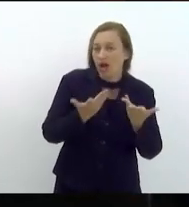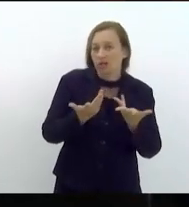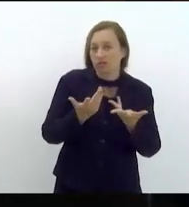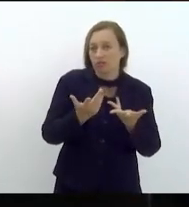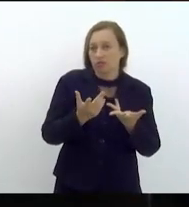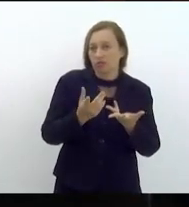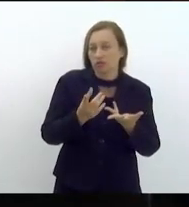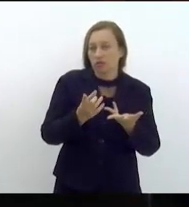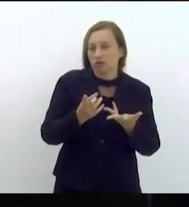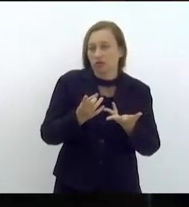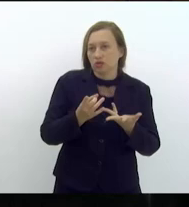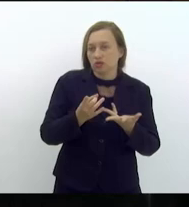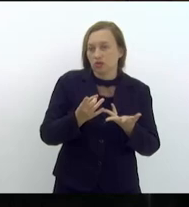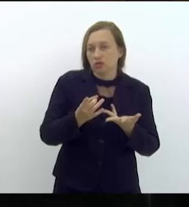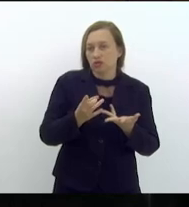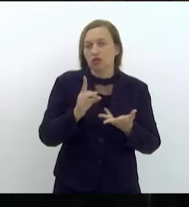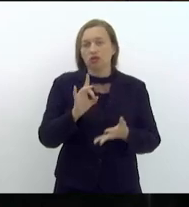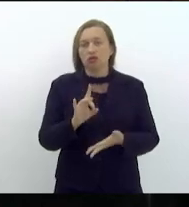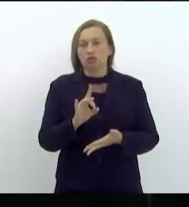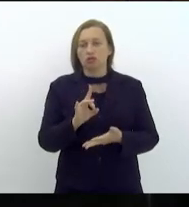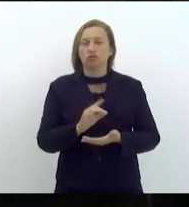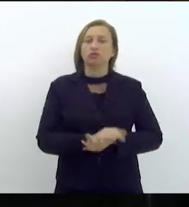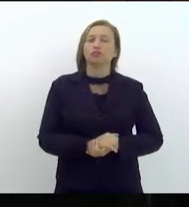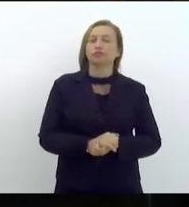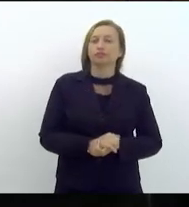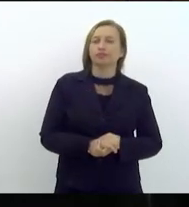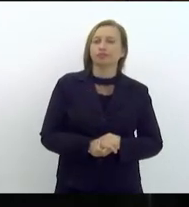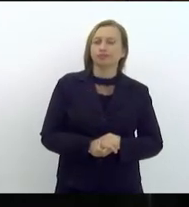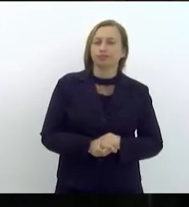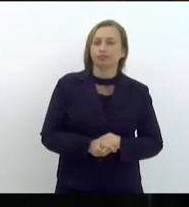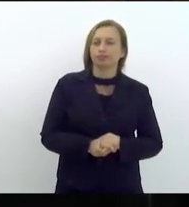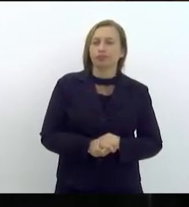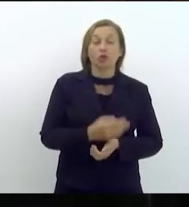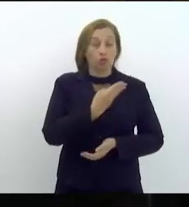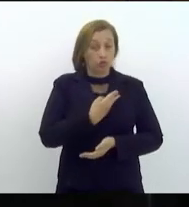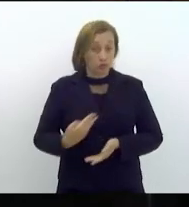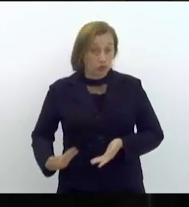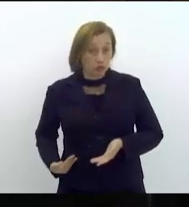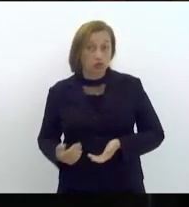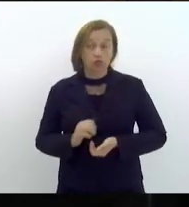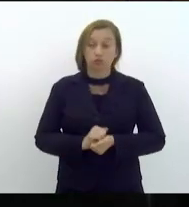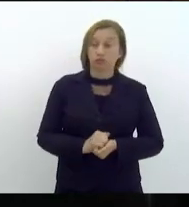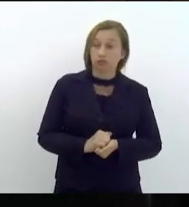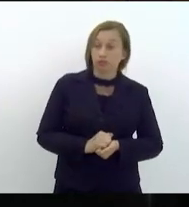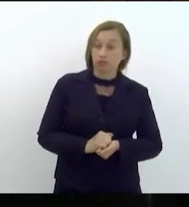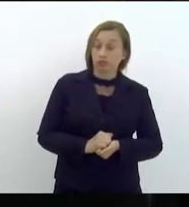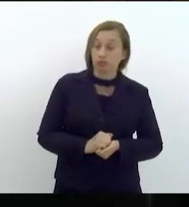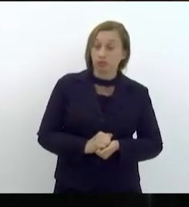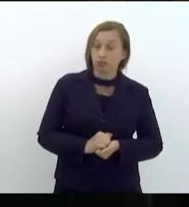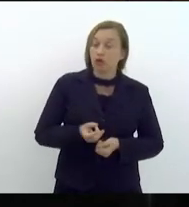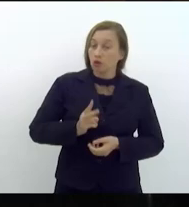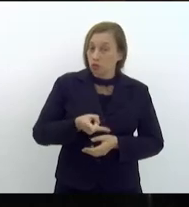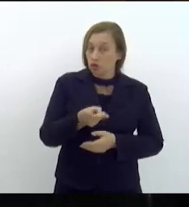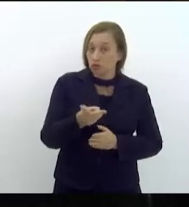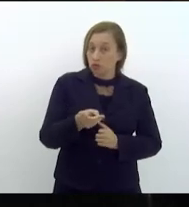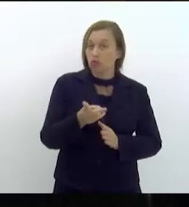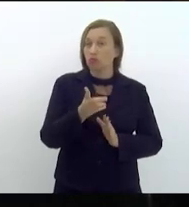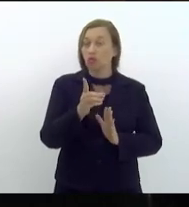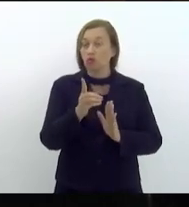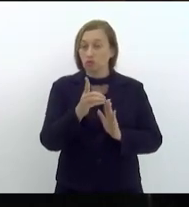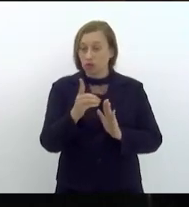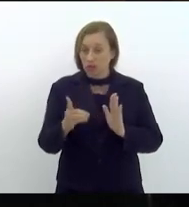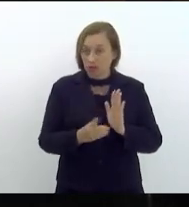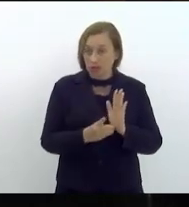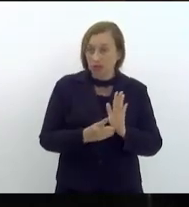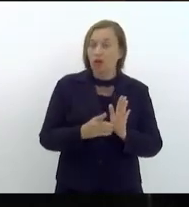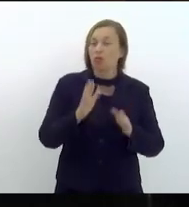como destino se não tiver a política do aluguel social o governador Manteve a decisão da sua resolução por mais